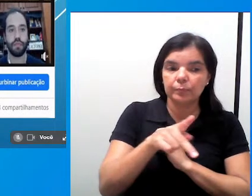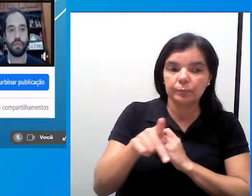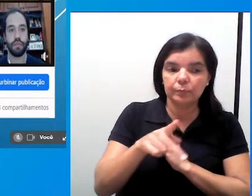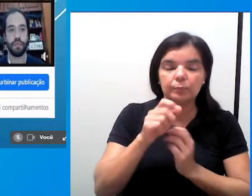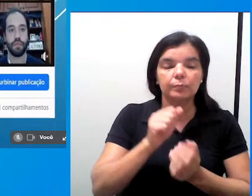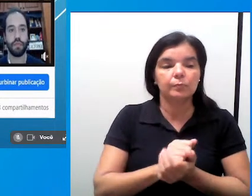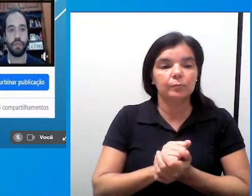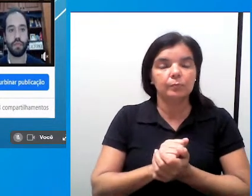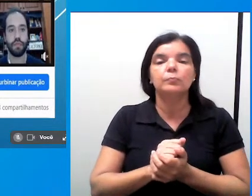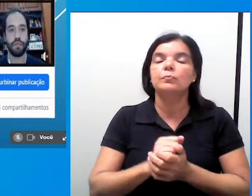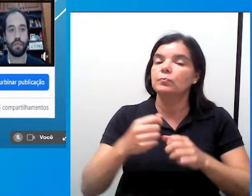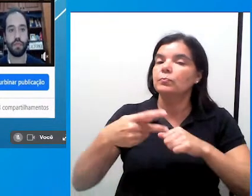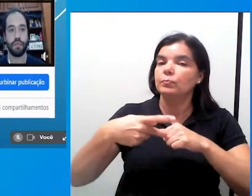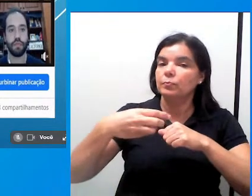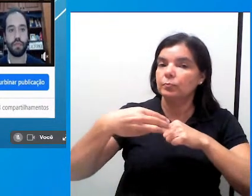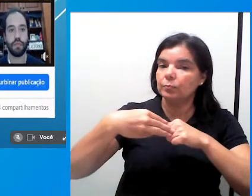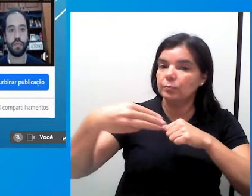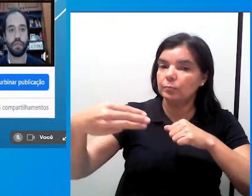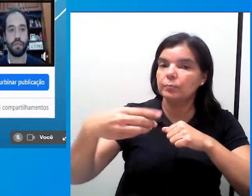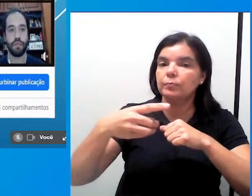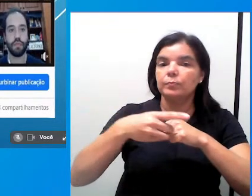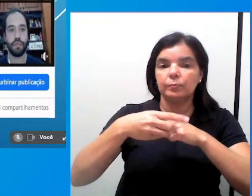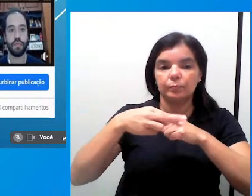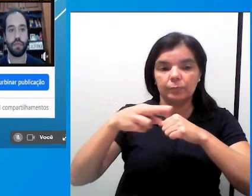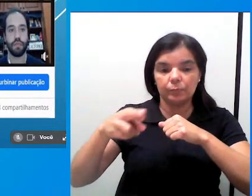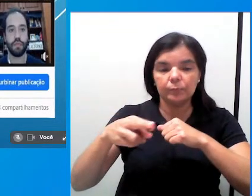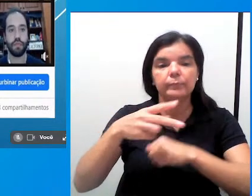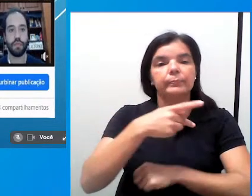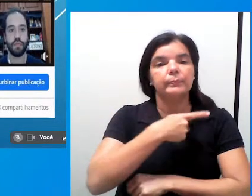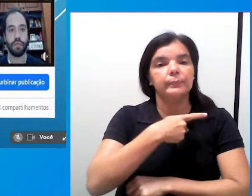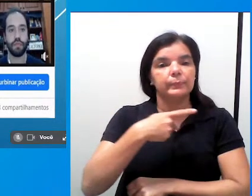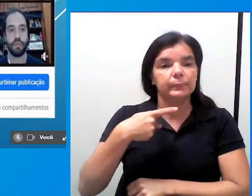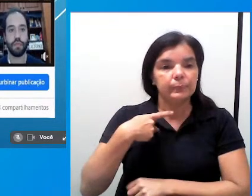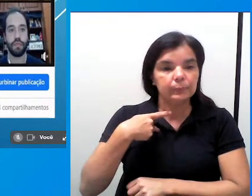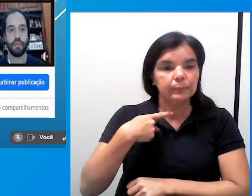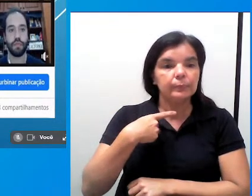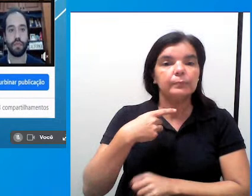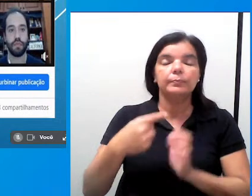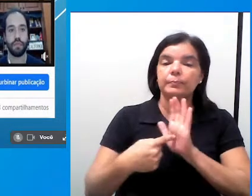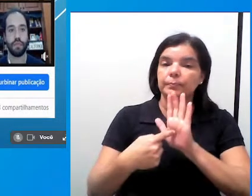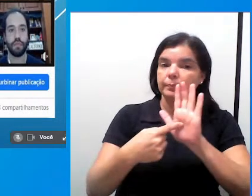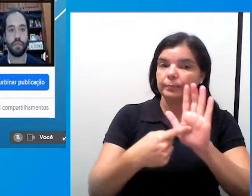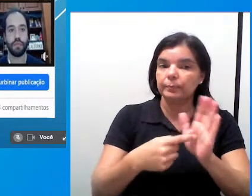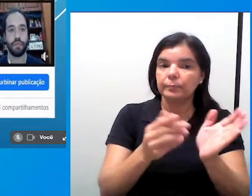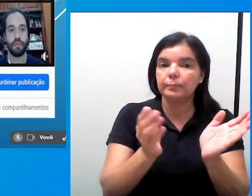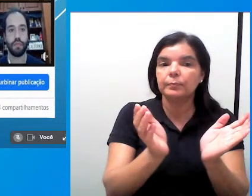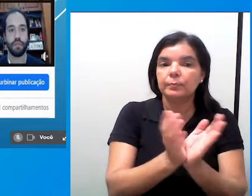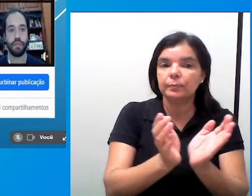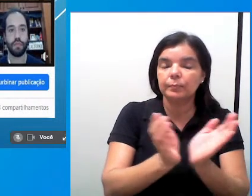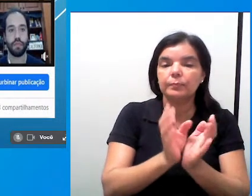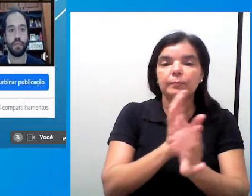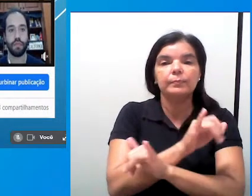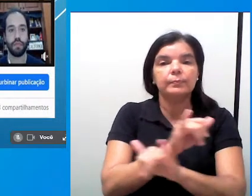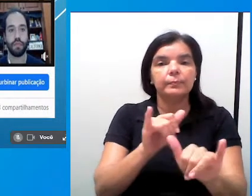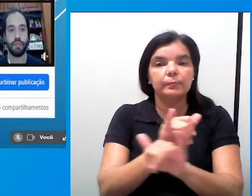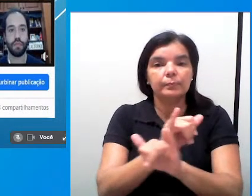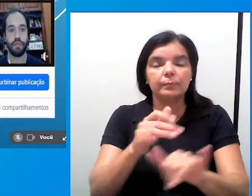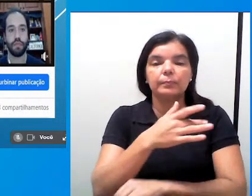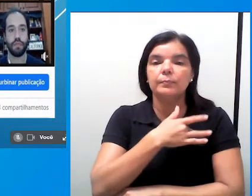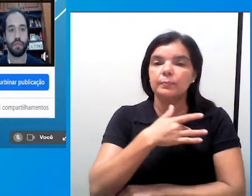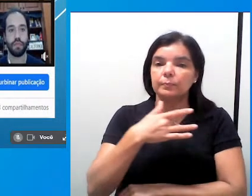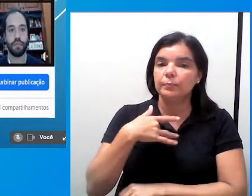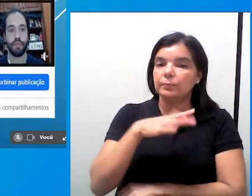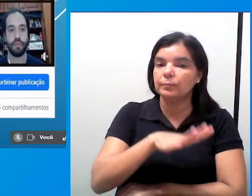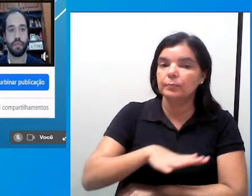professores, especialistas, mestres e doutores na área da saúde e da administração, para ofertar para a comunidade informação em saúde